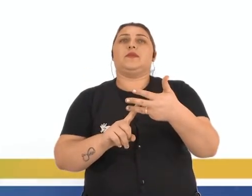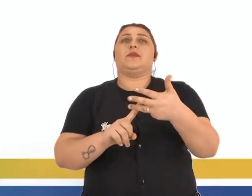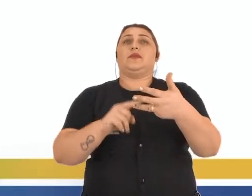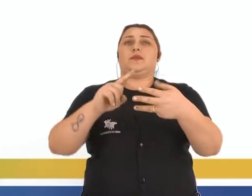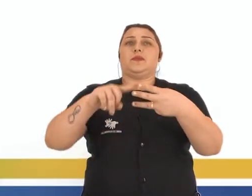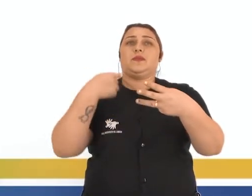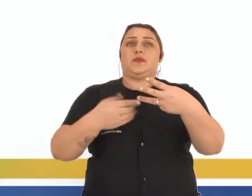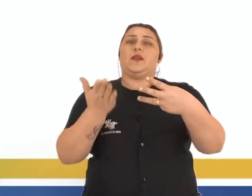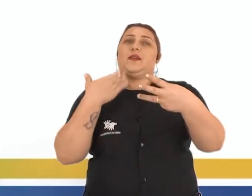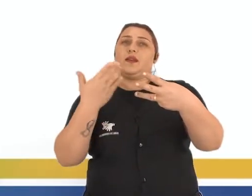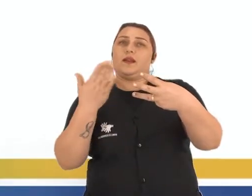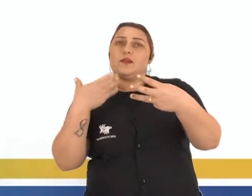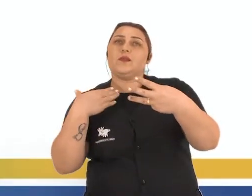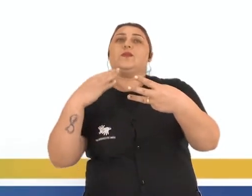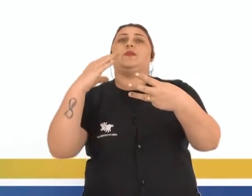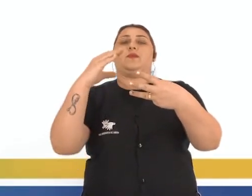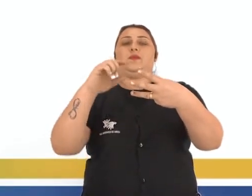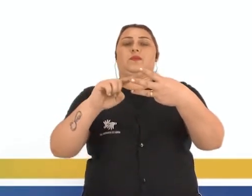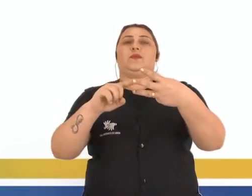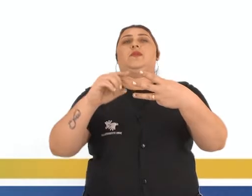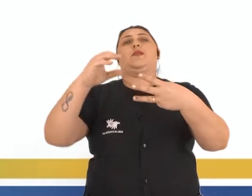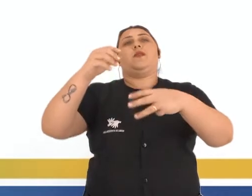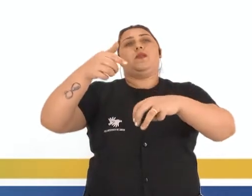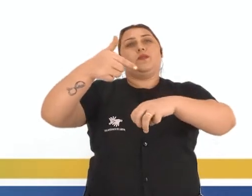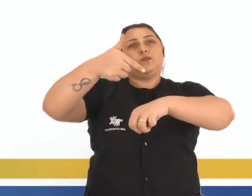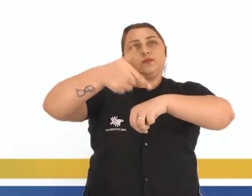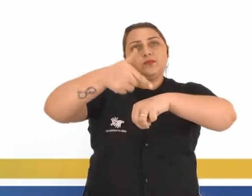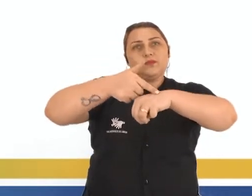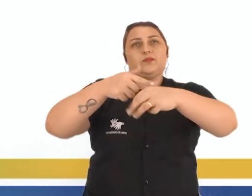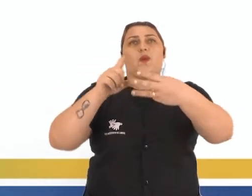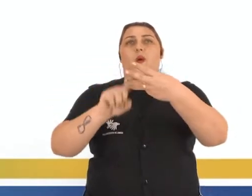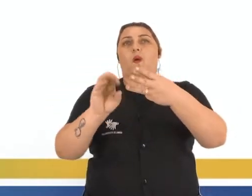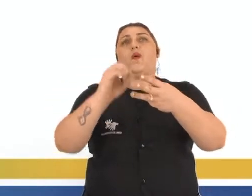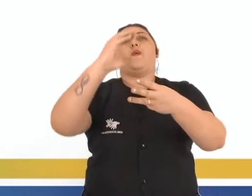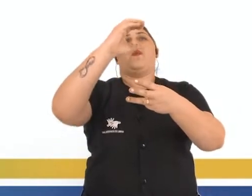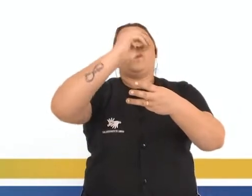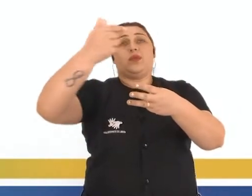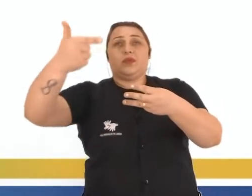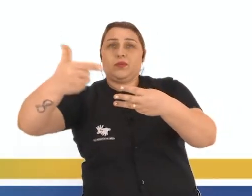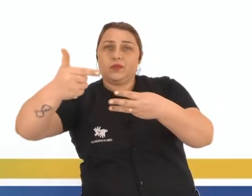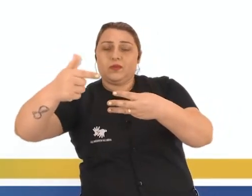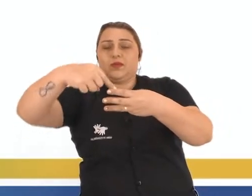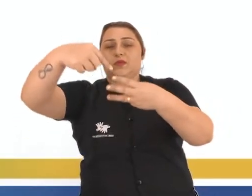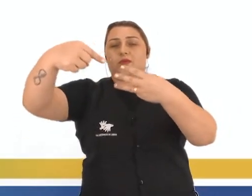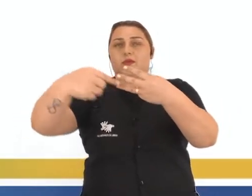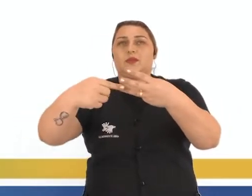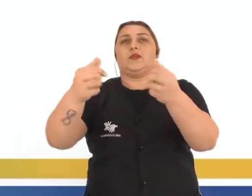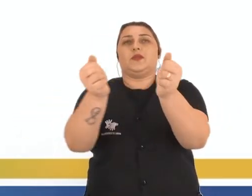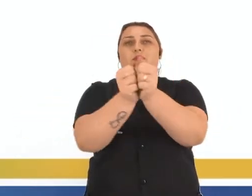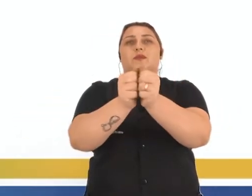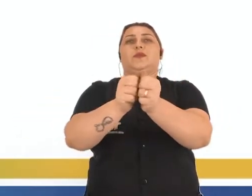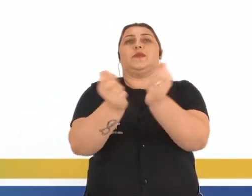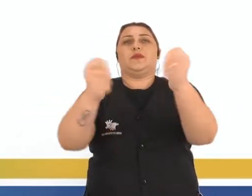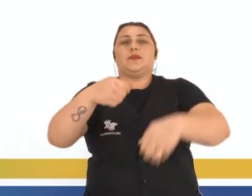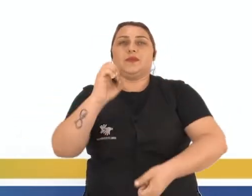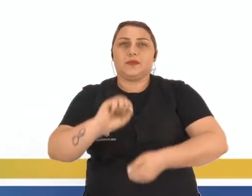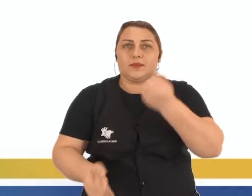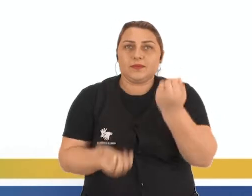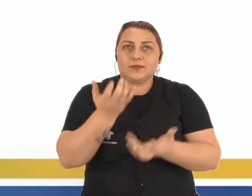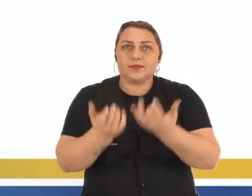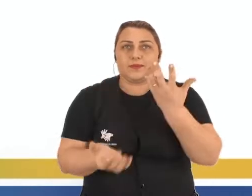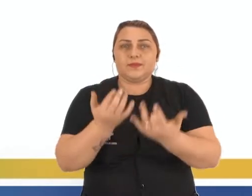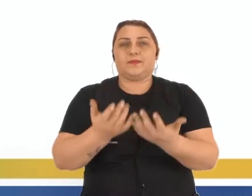Nós precisamos de um combustível, nós precisamos de um comburente, que é o oxigênio, e nós precisamos de uma fonte de ignição ou